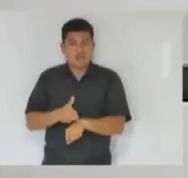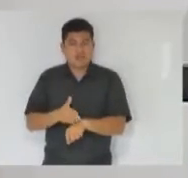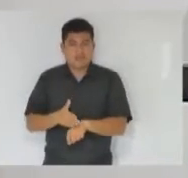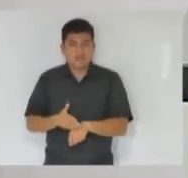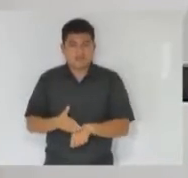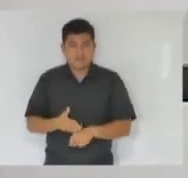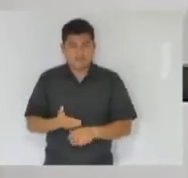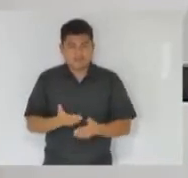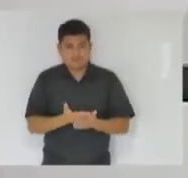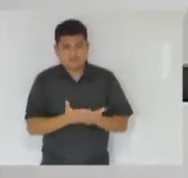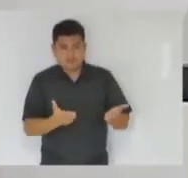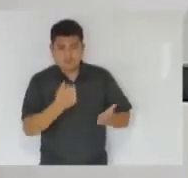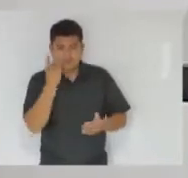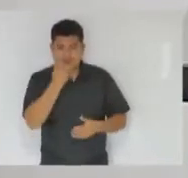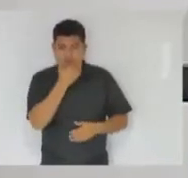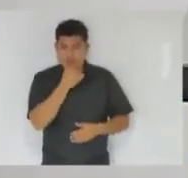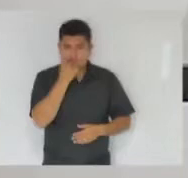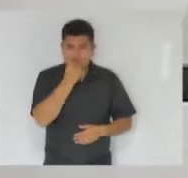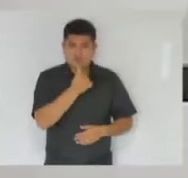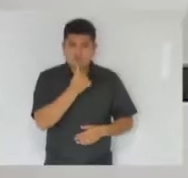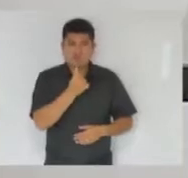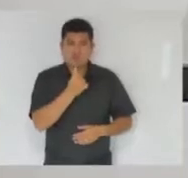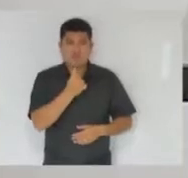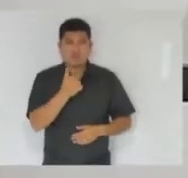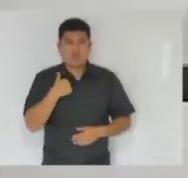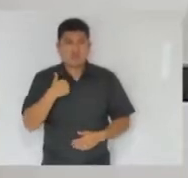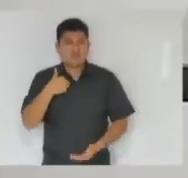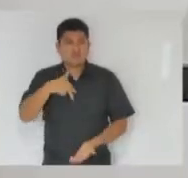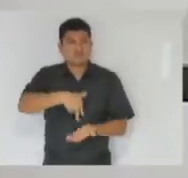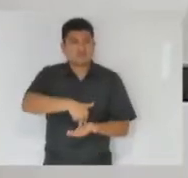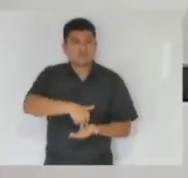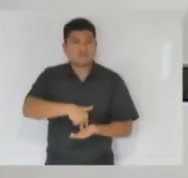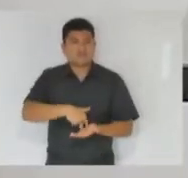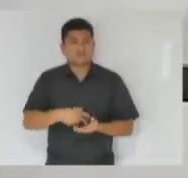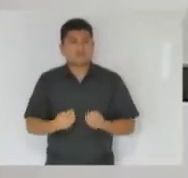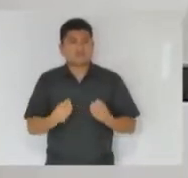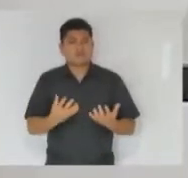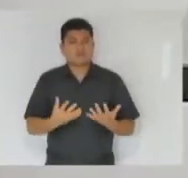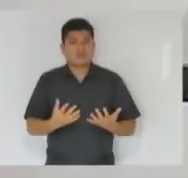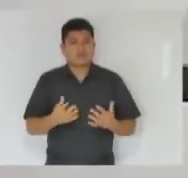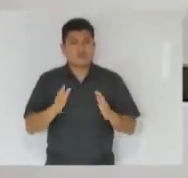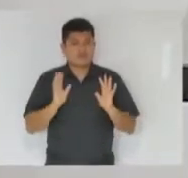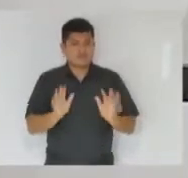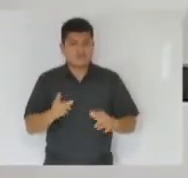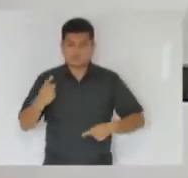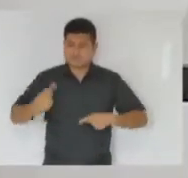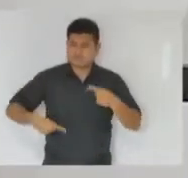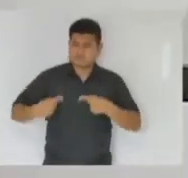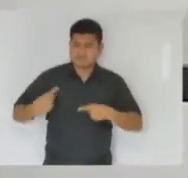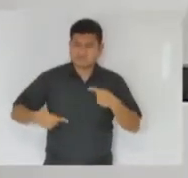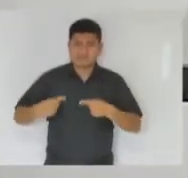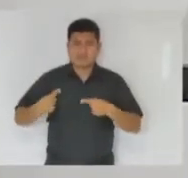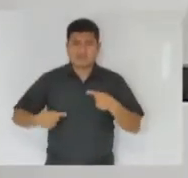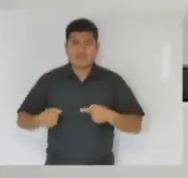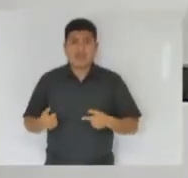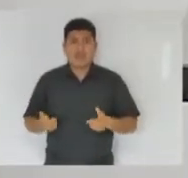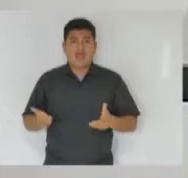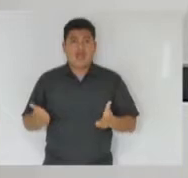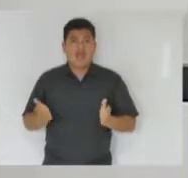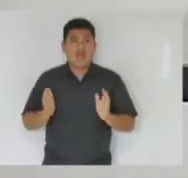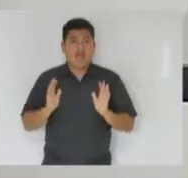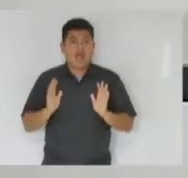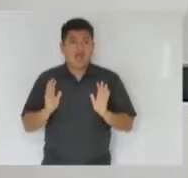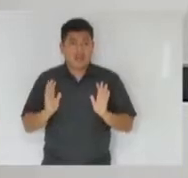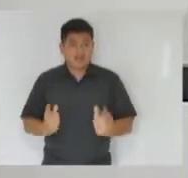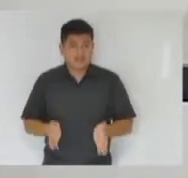catarinenses, senhores deputados, o que me traz aqui no dia de hoje, nós já discutimos isso agora, antes da ordem do dia,